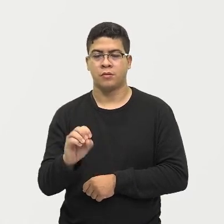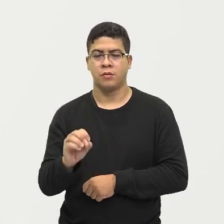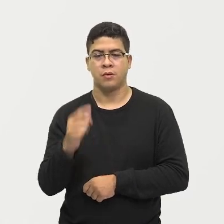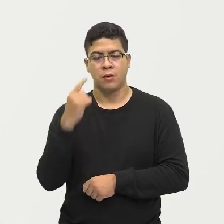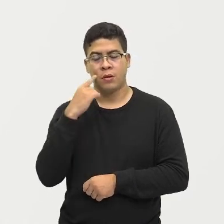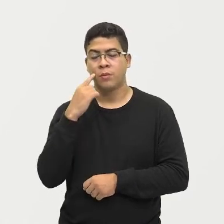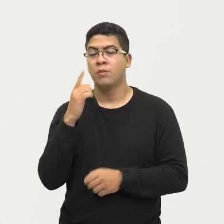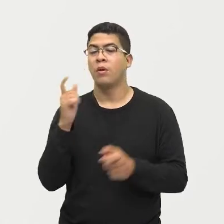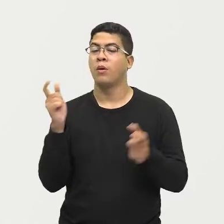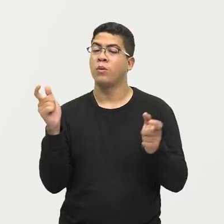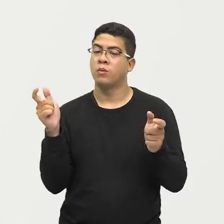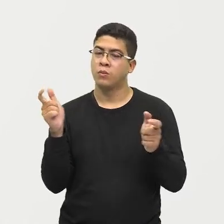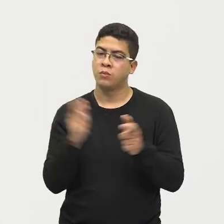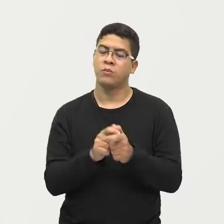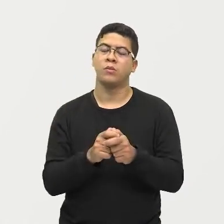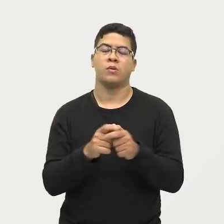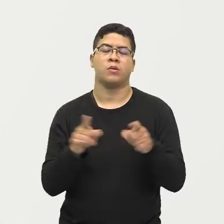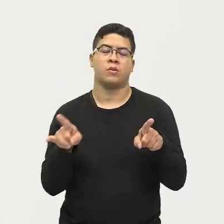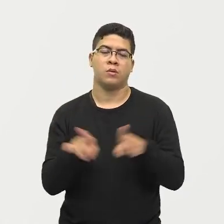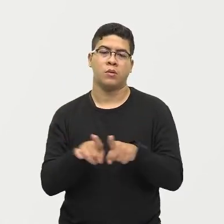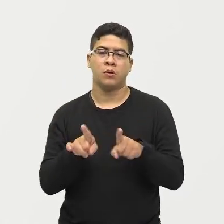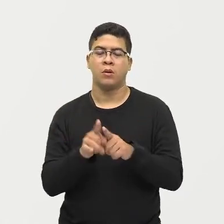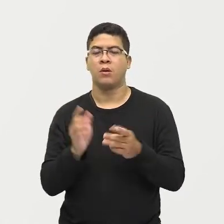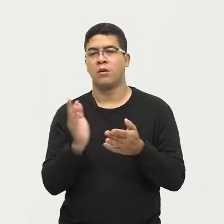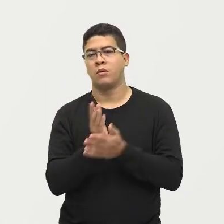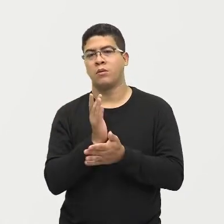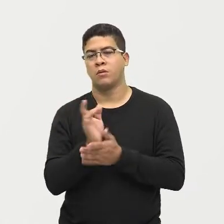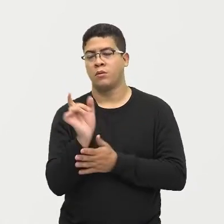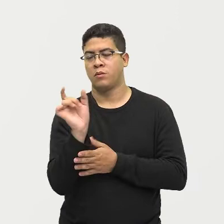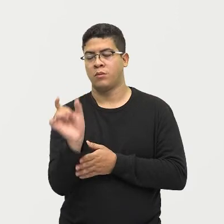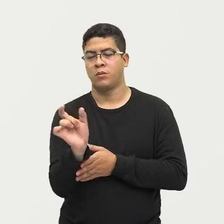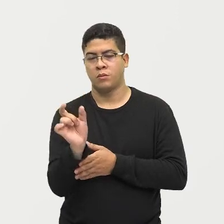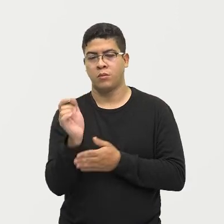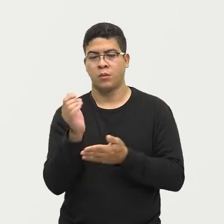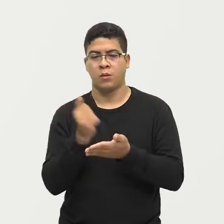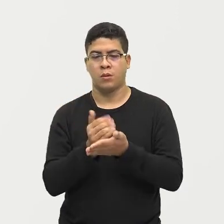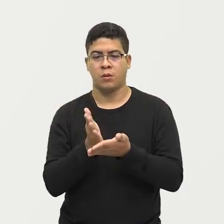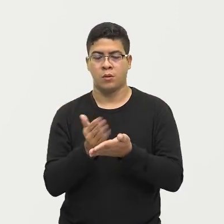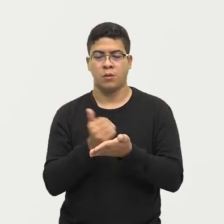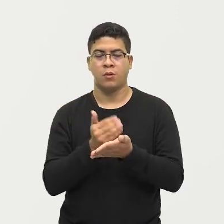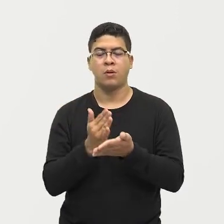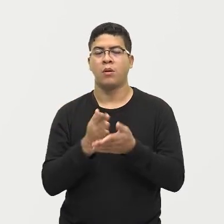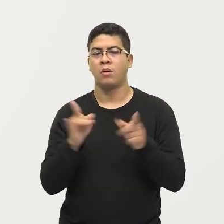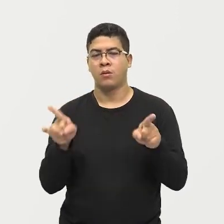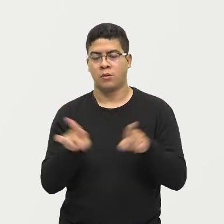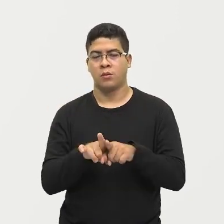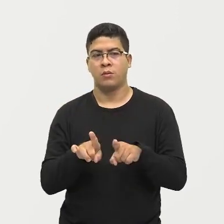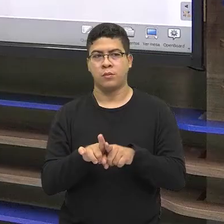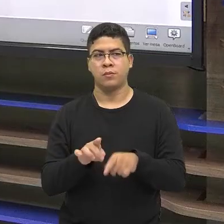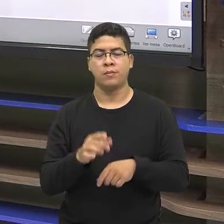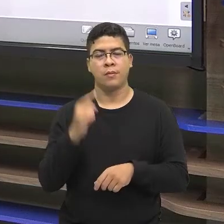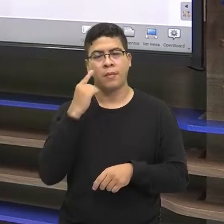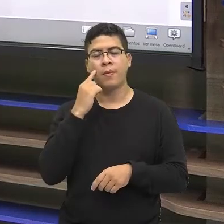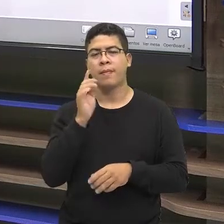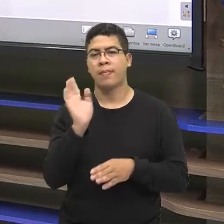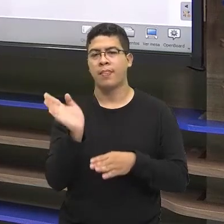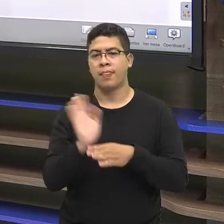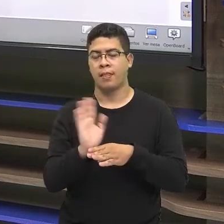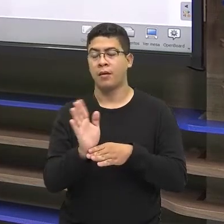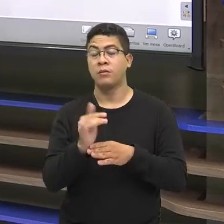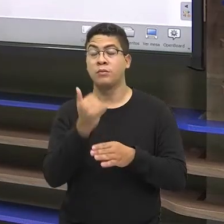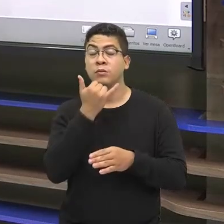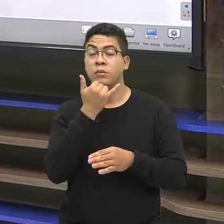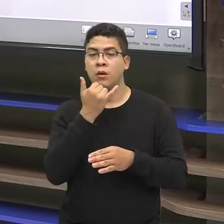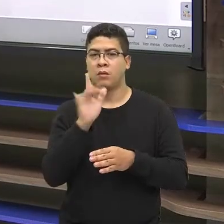suprimir alguns fonemas e fragmentar as palavras também. Temos aí um vídeo não,